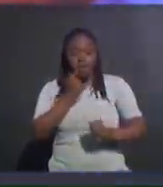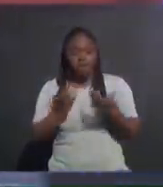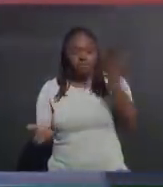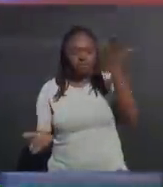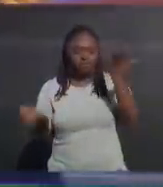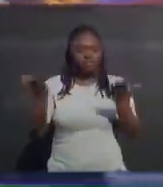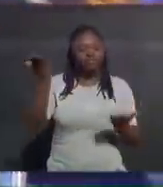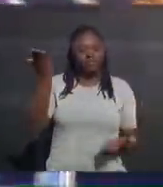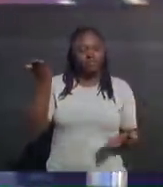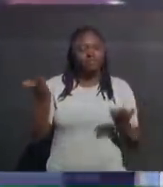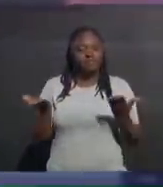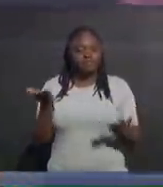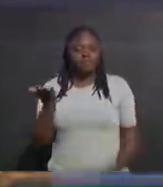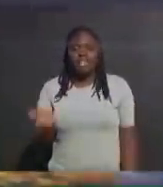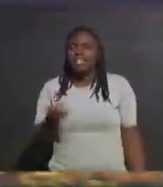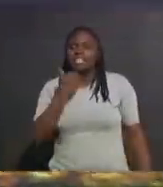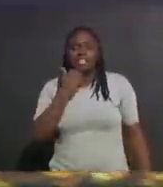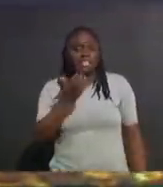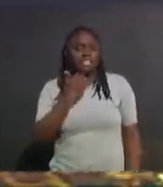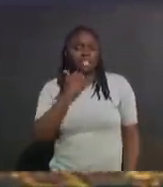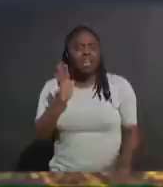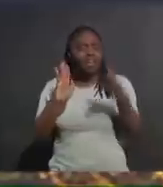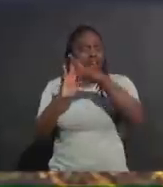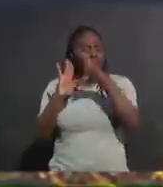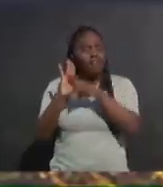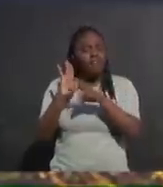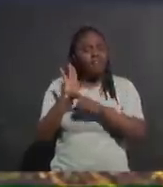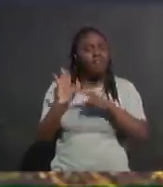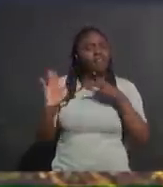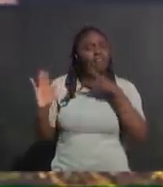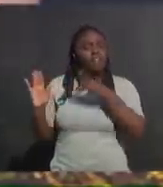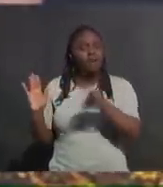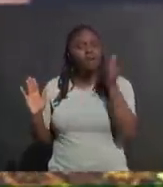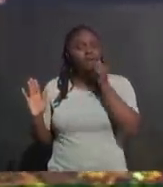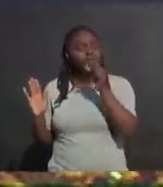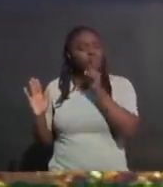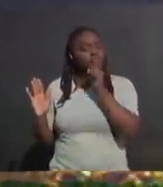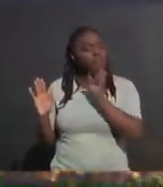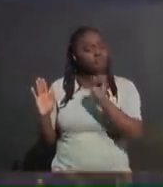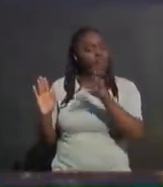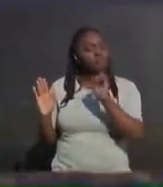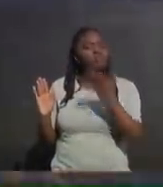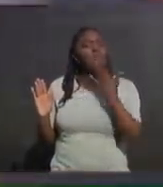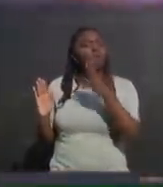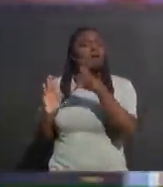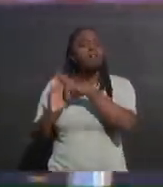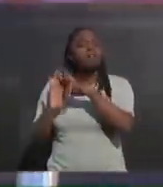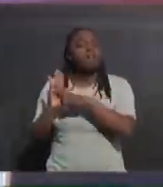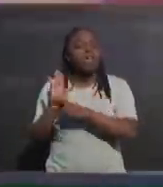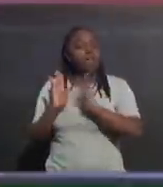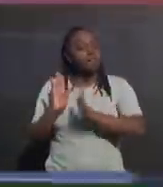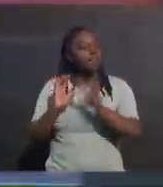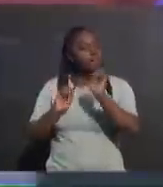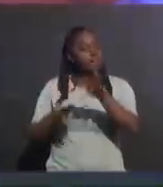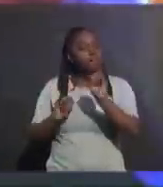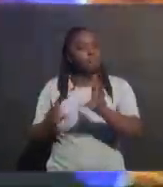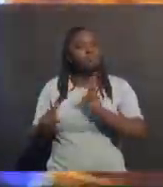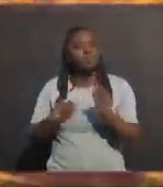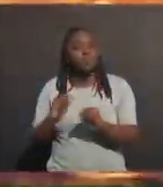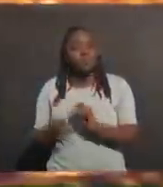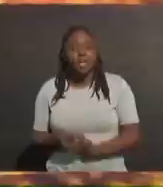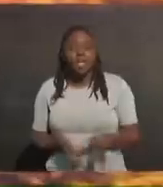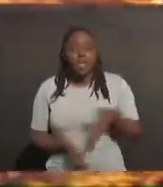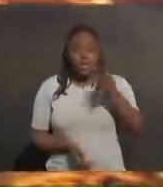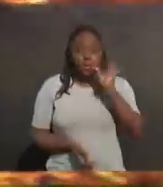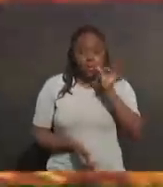desequilíbrio. Ninguém quer seguir aquela regra que os nossos avós nos ensinaram. Qual é a regra que eles nos ensinaram? Já falei aqui várias vezes. Tome